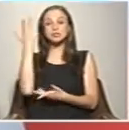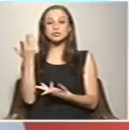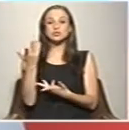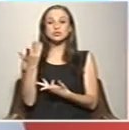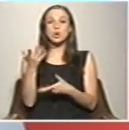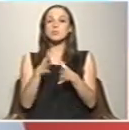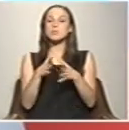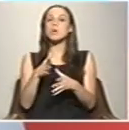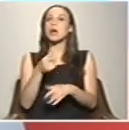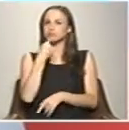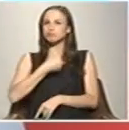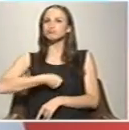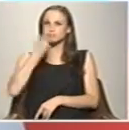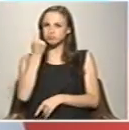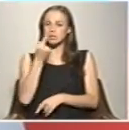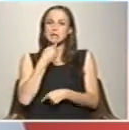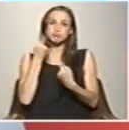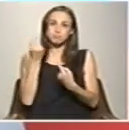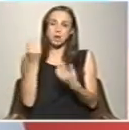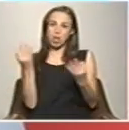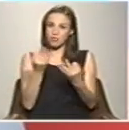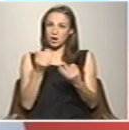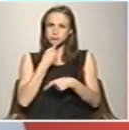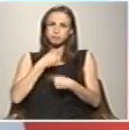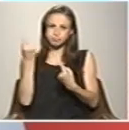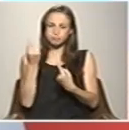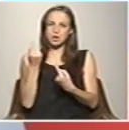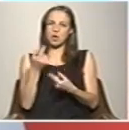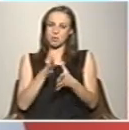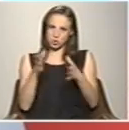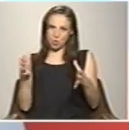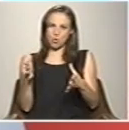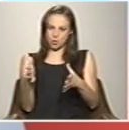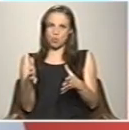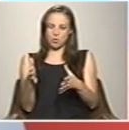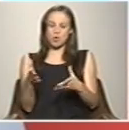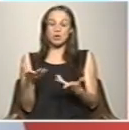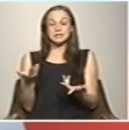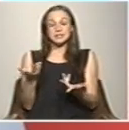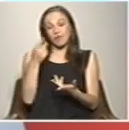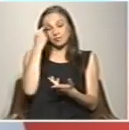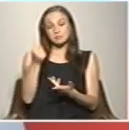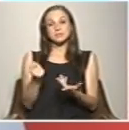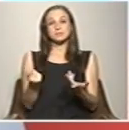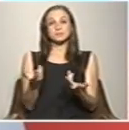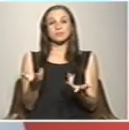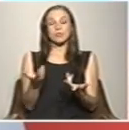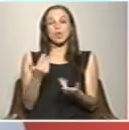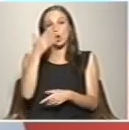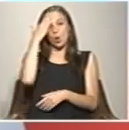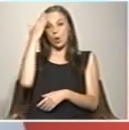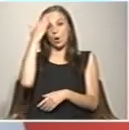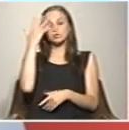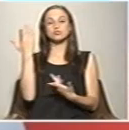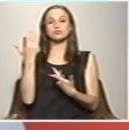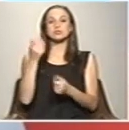de denúncias. Sim, felizmente, quer dizer que há outra consciência do problema, sim, é isso? Sim, sem dúvida. Felizmente, eu julgo que, e não só também, através das ações